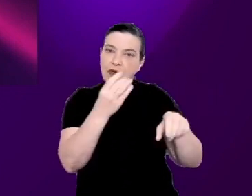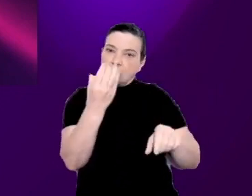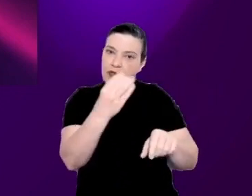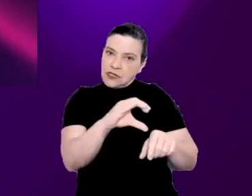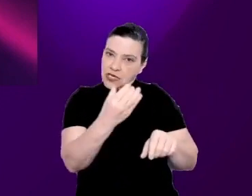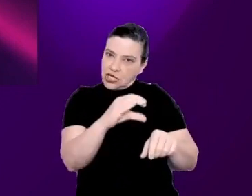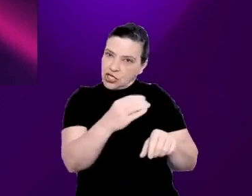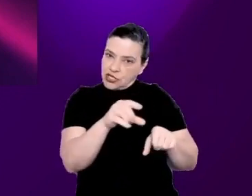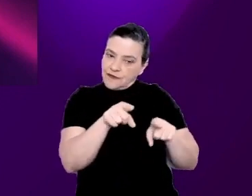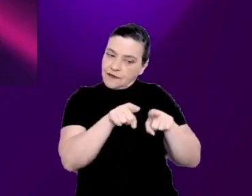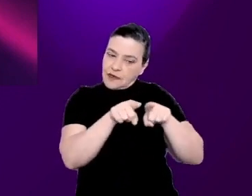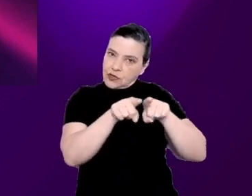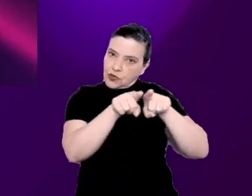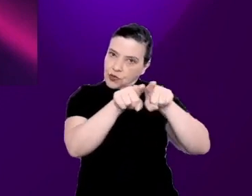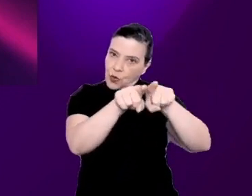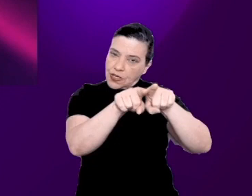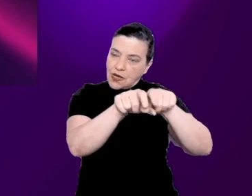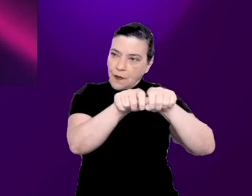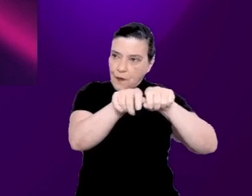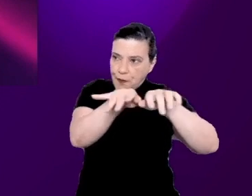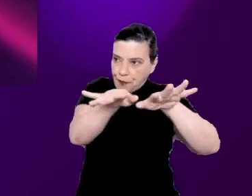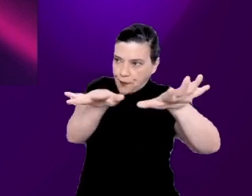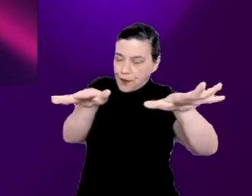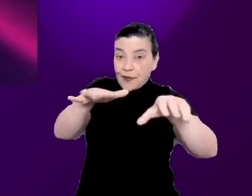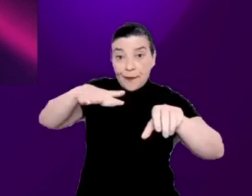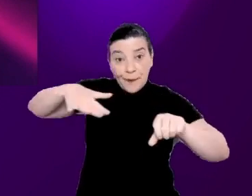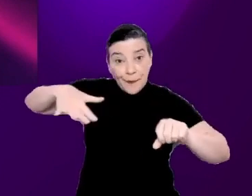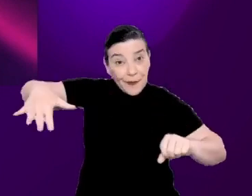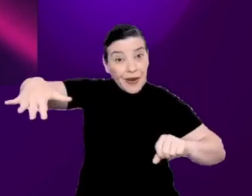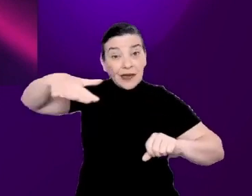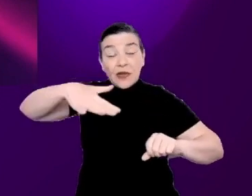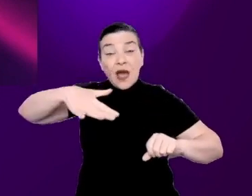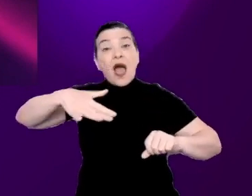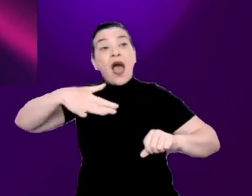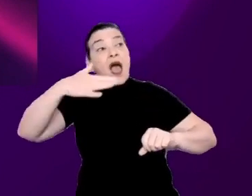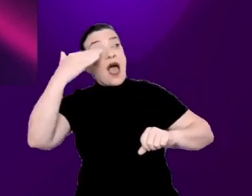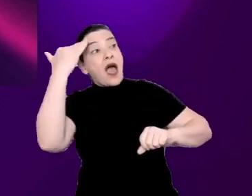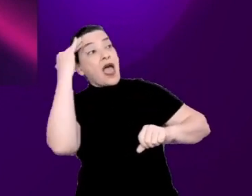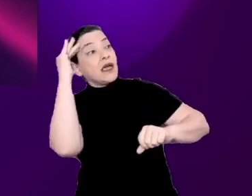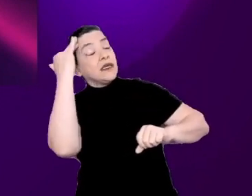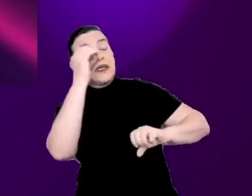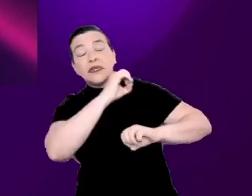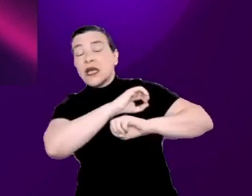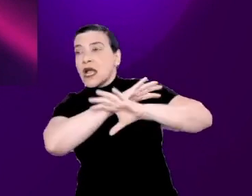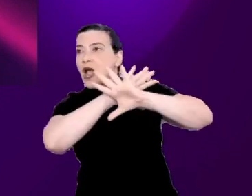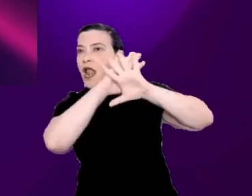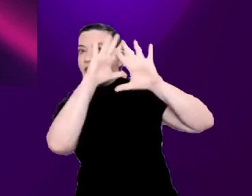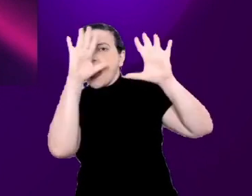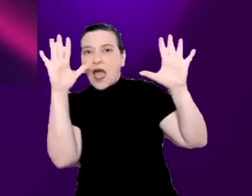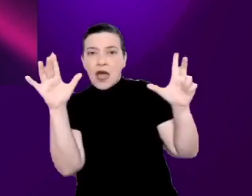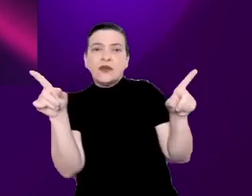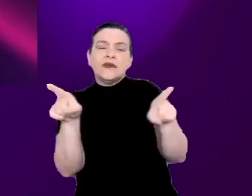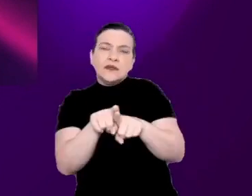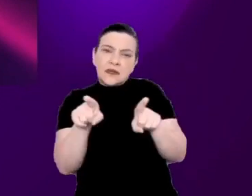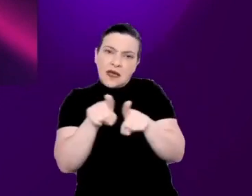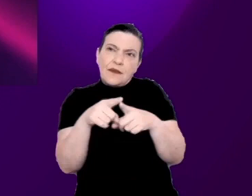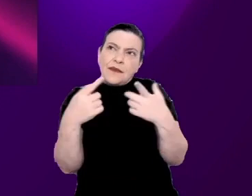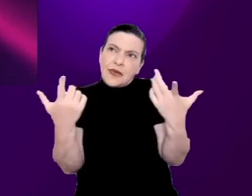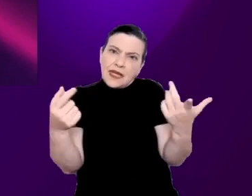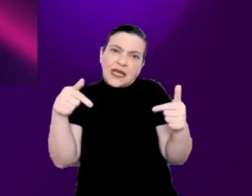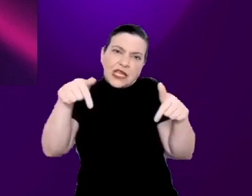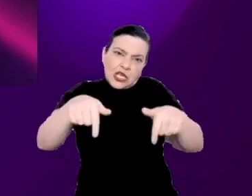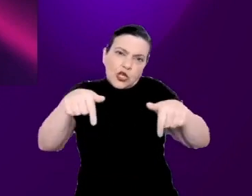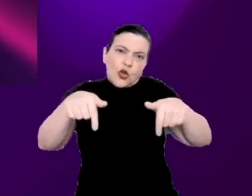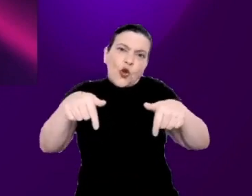para todo mundo, né? Para que essas informações viessem de forma clara, viessem atualizadas, mesmo que as pessoas pudessem